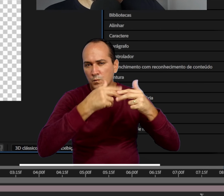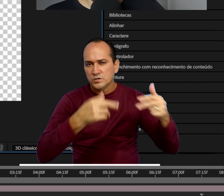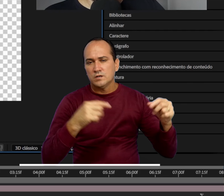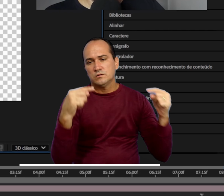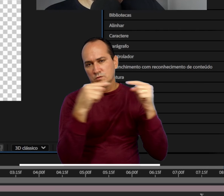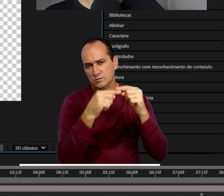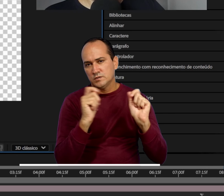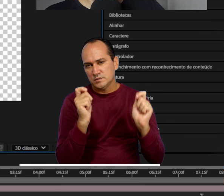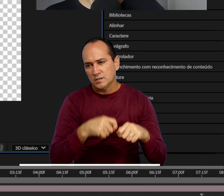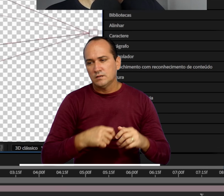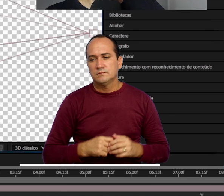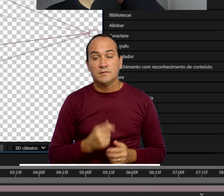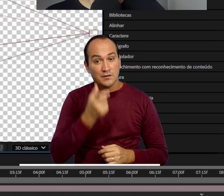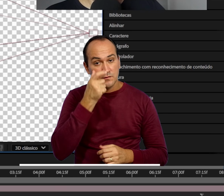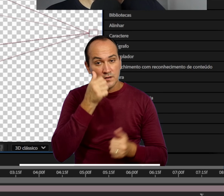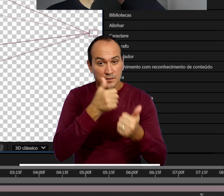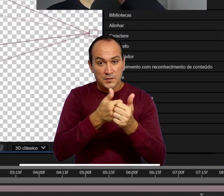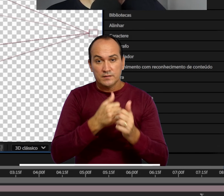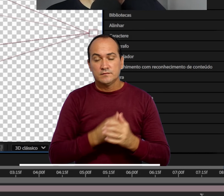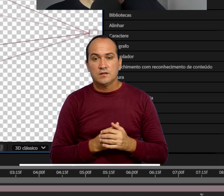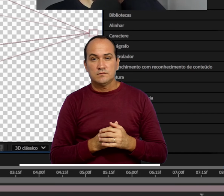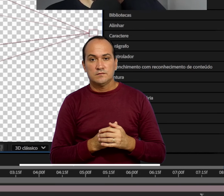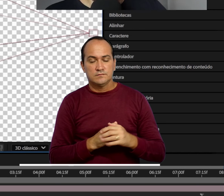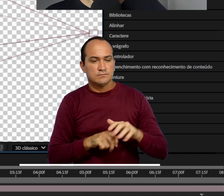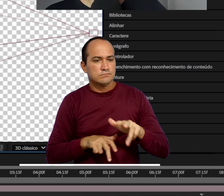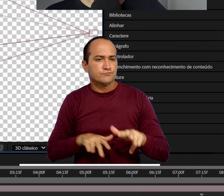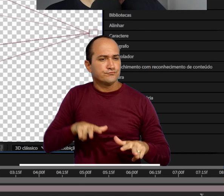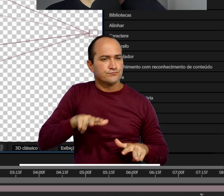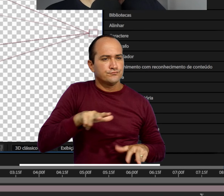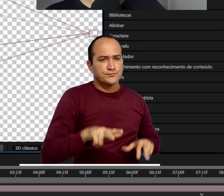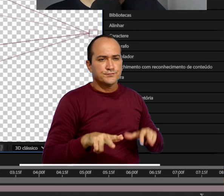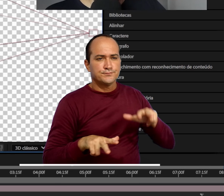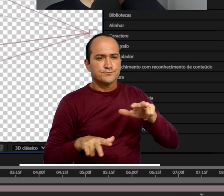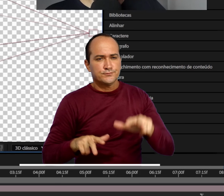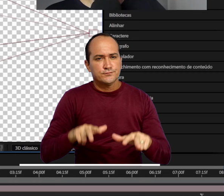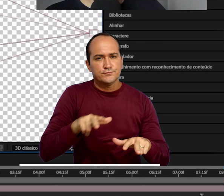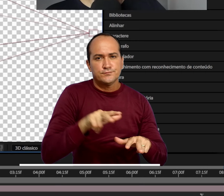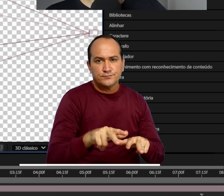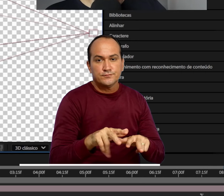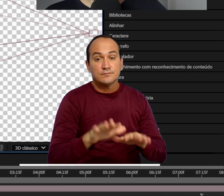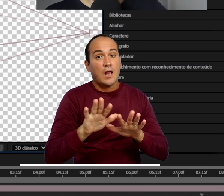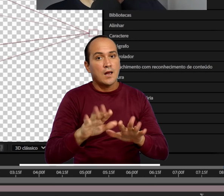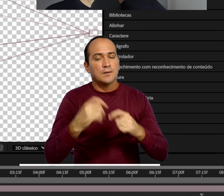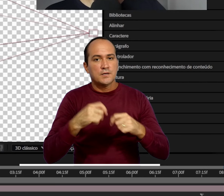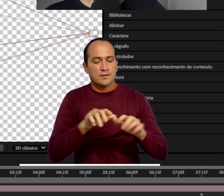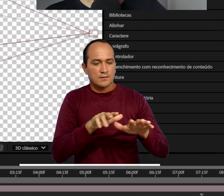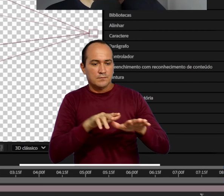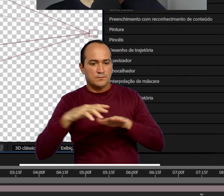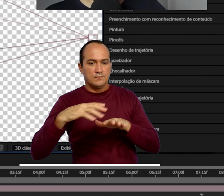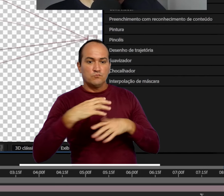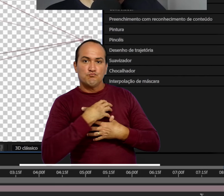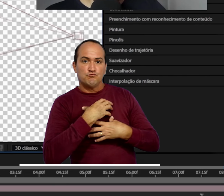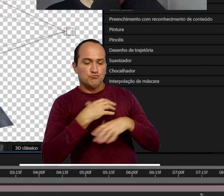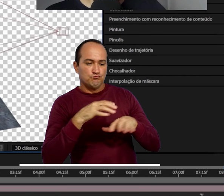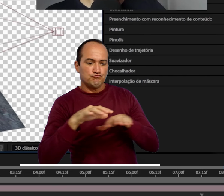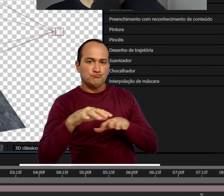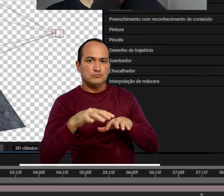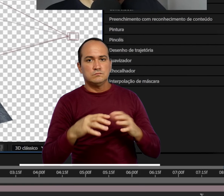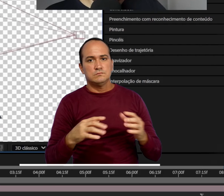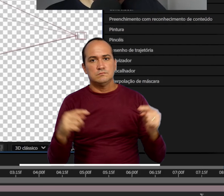aqui, ó. Tá? Chega um pouquinho mais perto para vocês verem, ó. Ele vai andar pela pedra, mas ele, para isso, ó, ele precisa estar numa